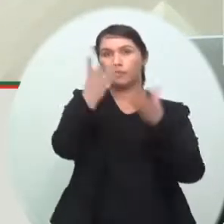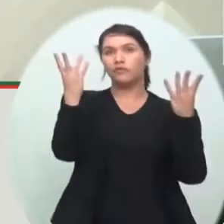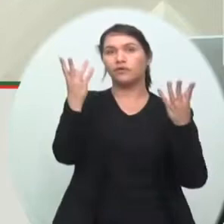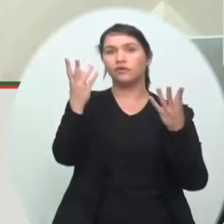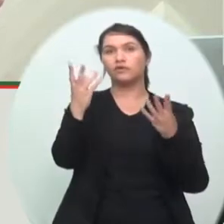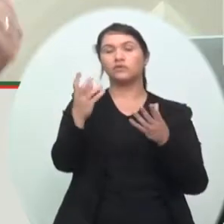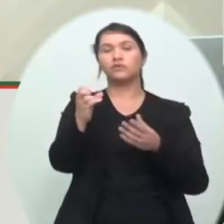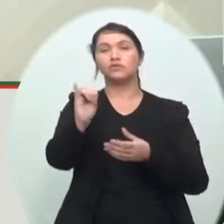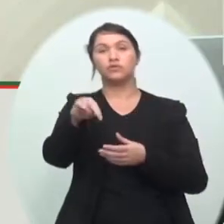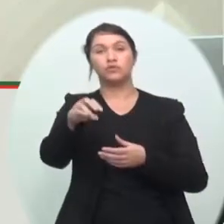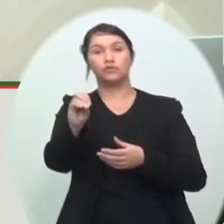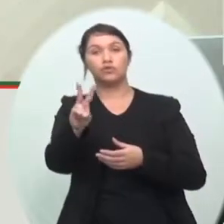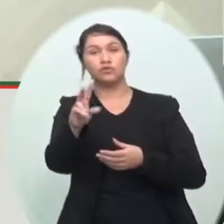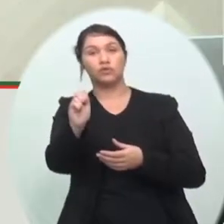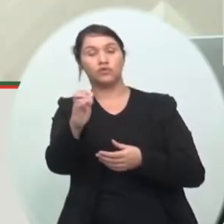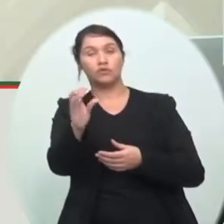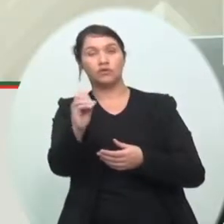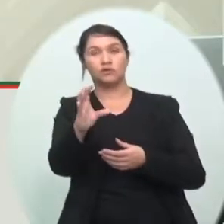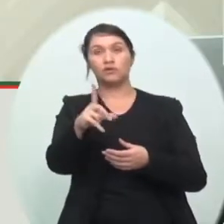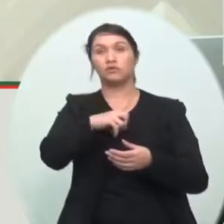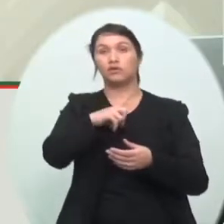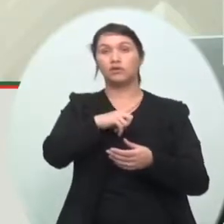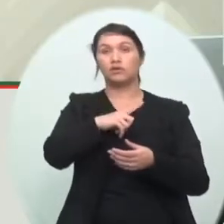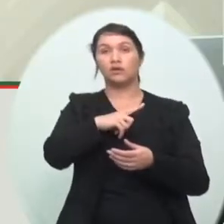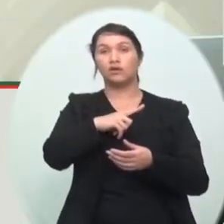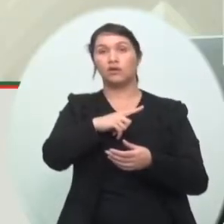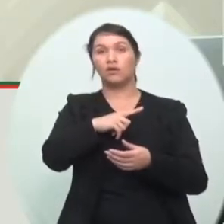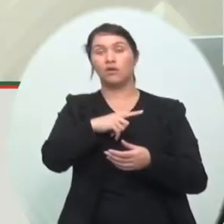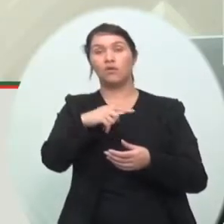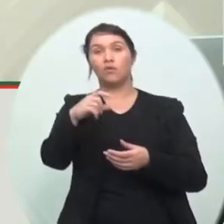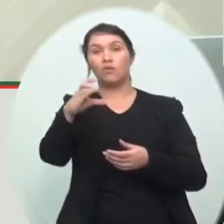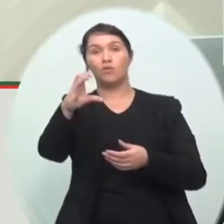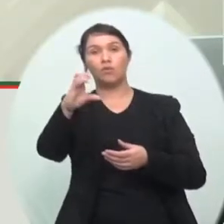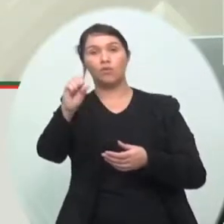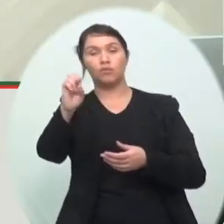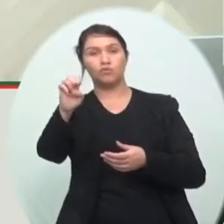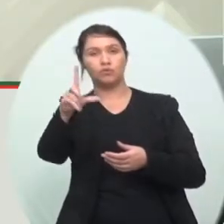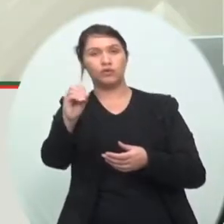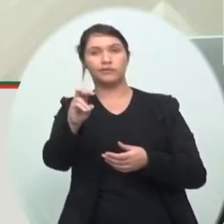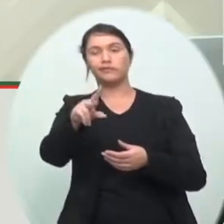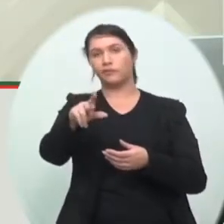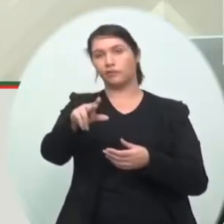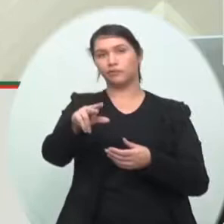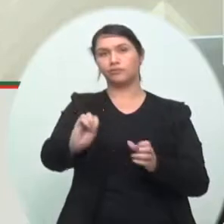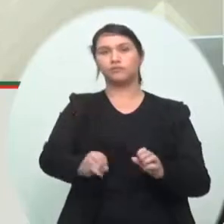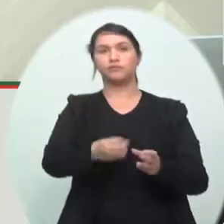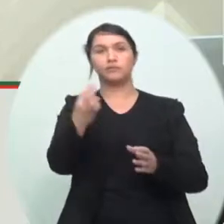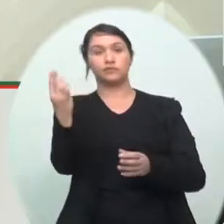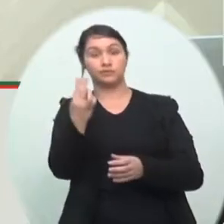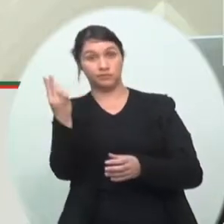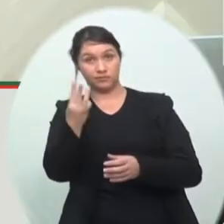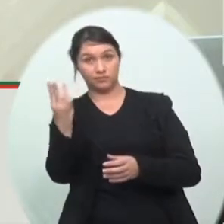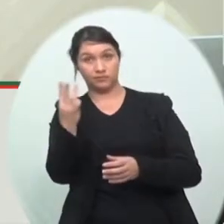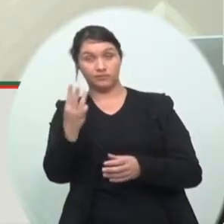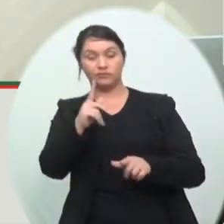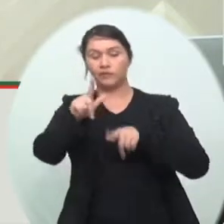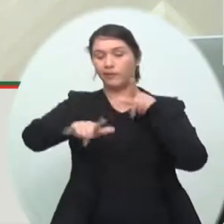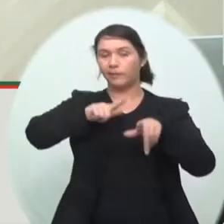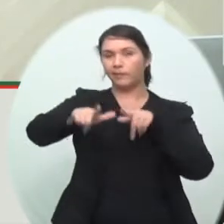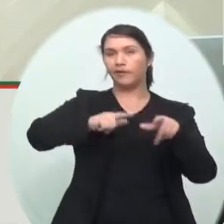selo. E a terceira, e não menos importante, é